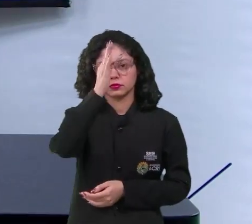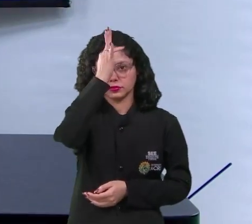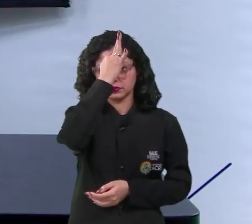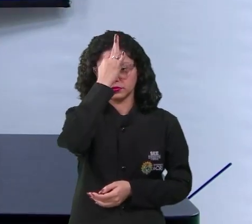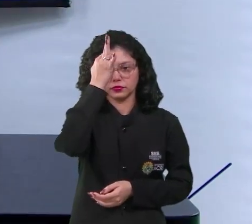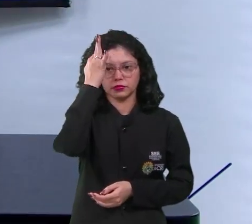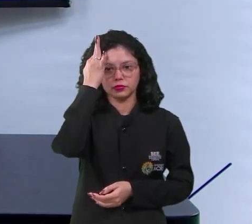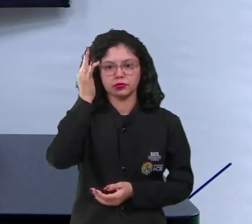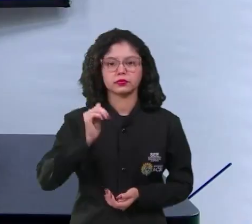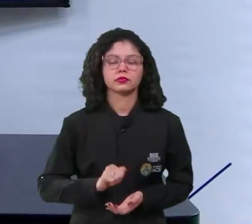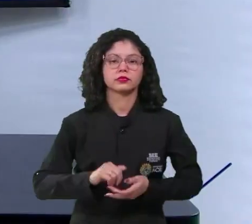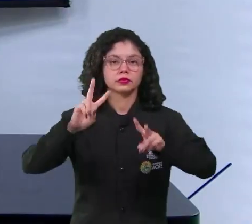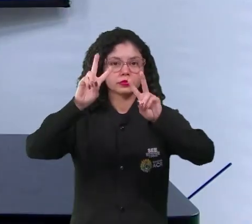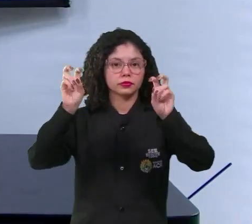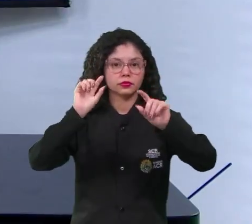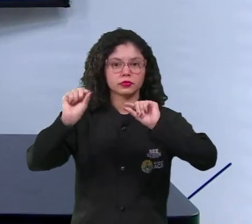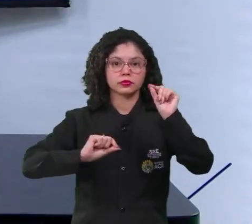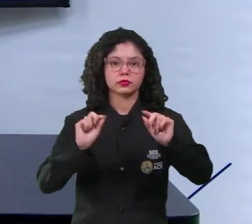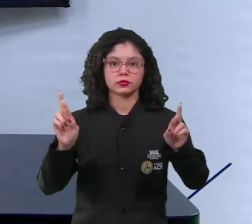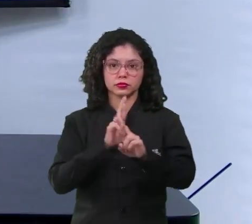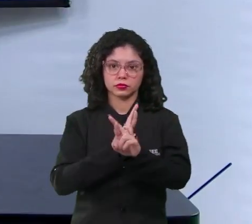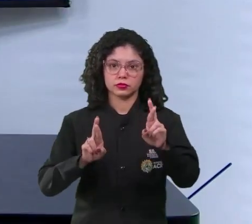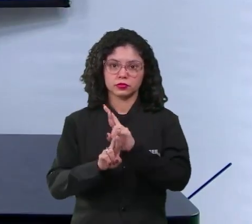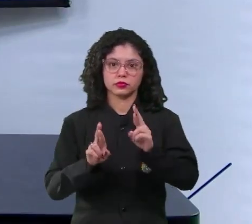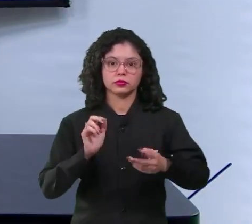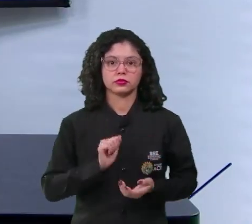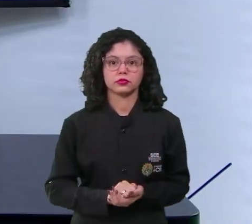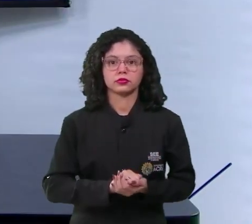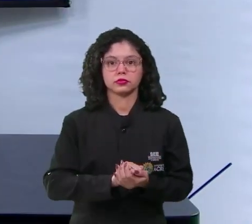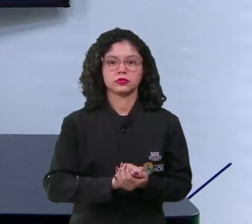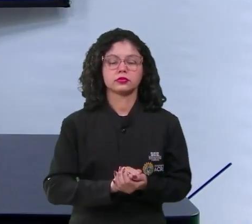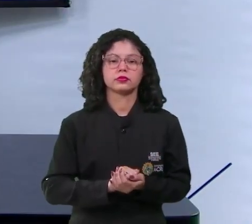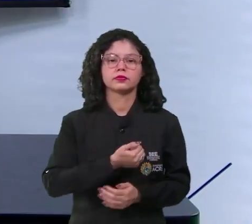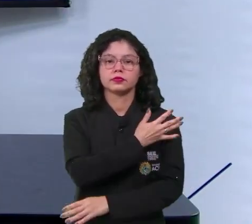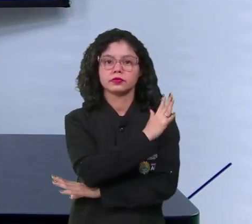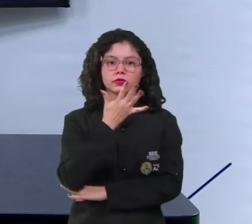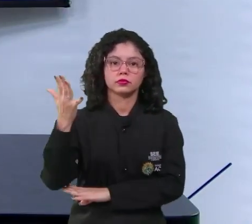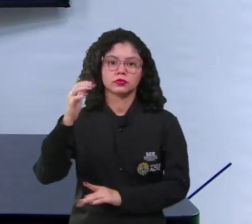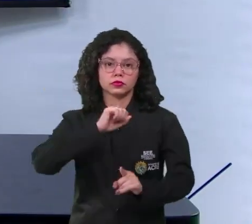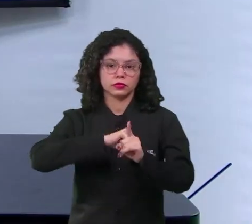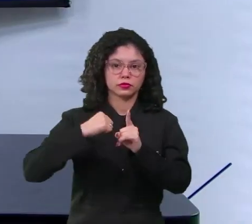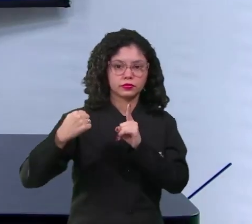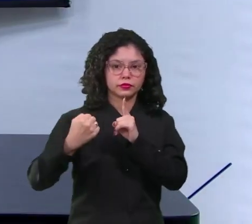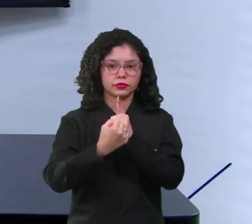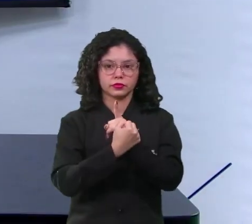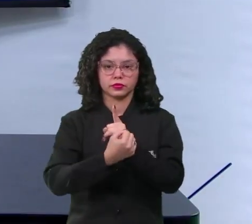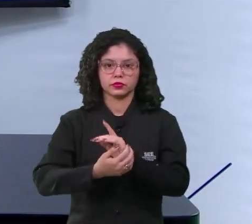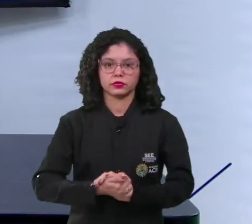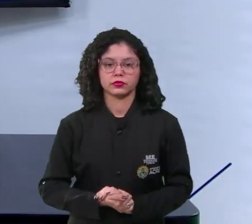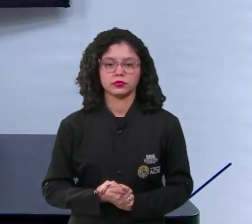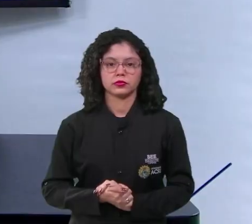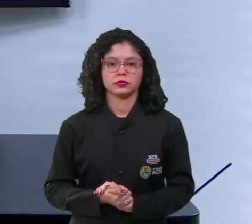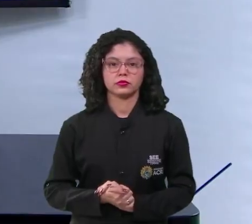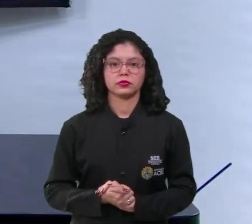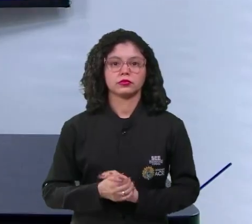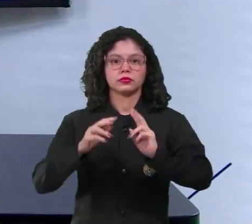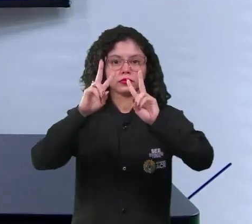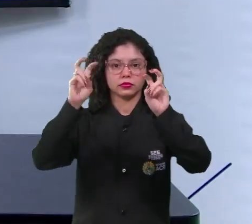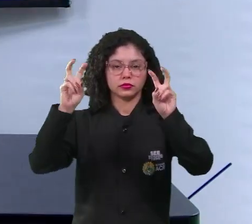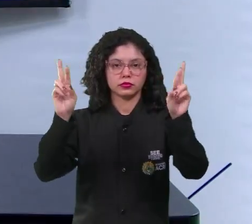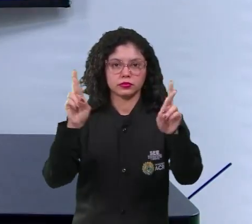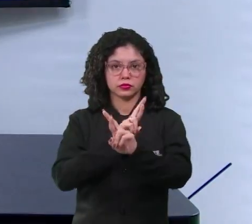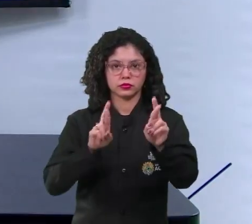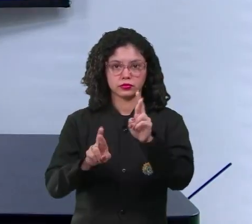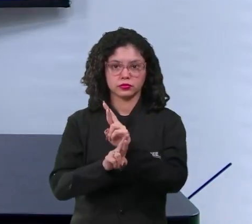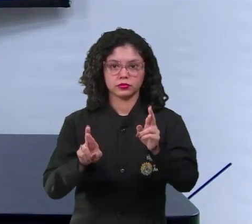filosofia. Trata-se da relação entre natureza e sociedade, aqui intitulado